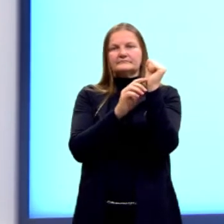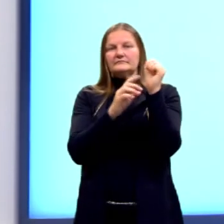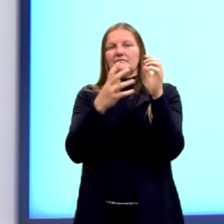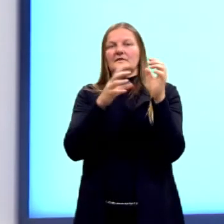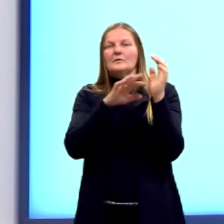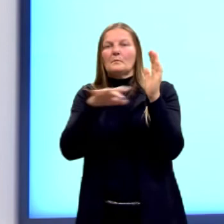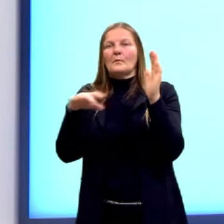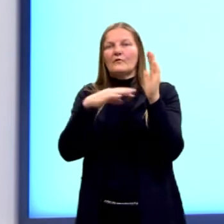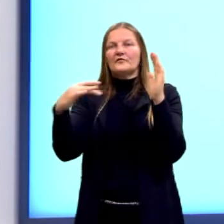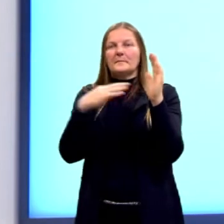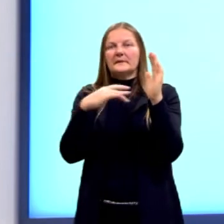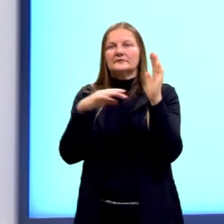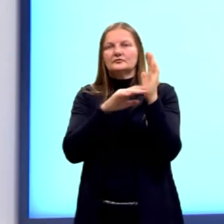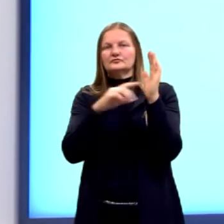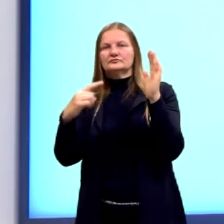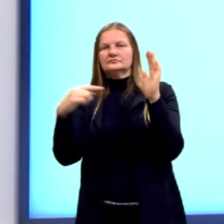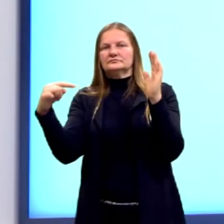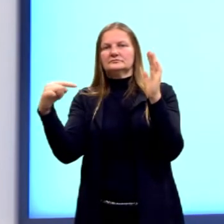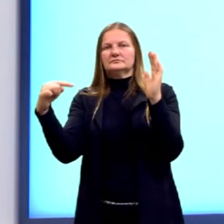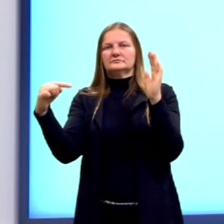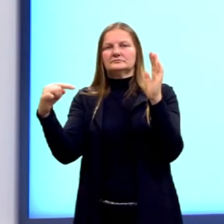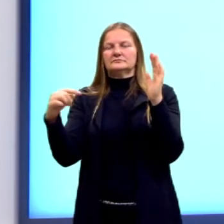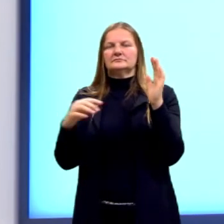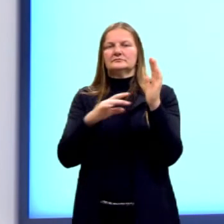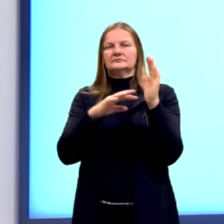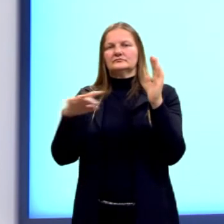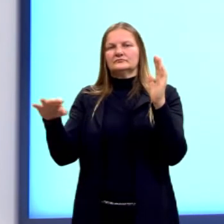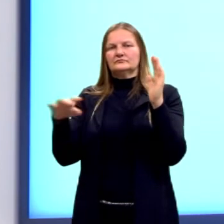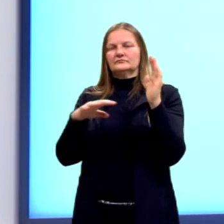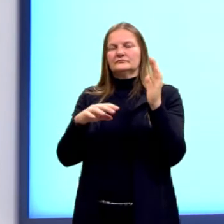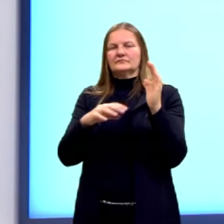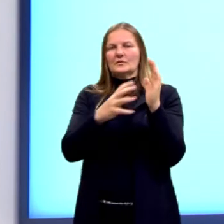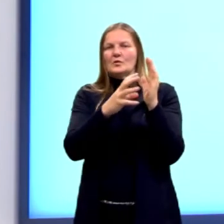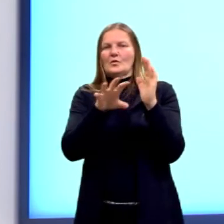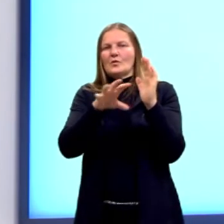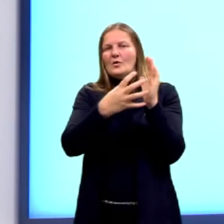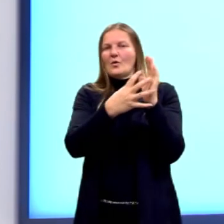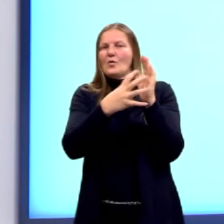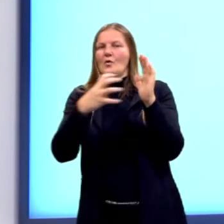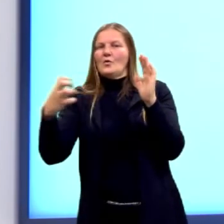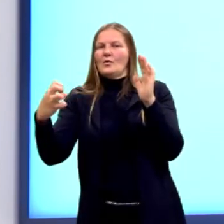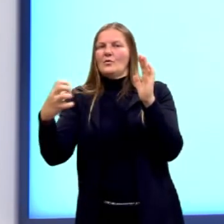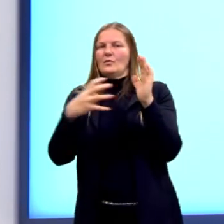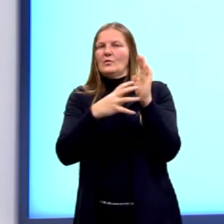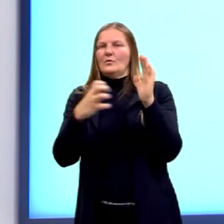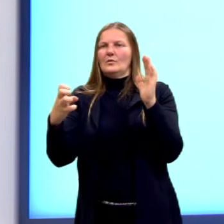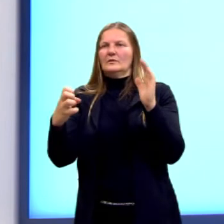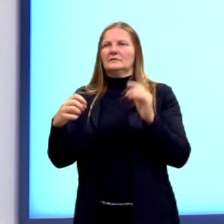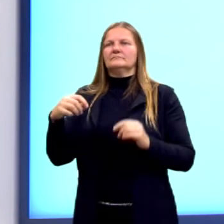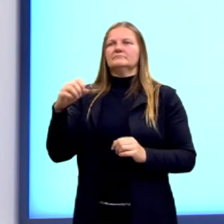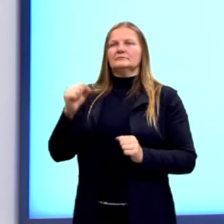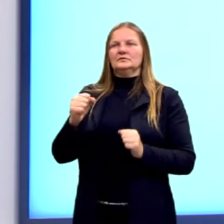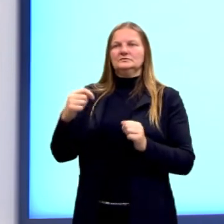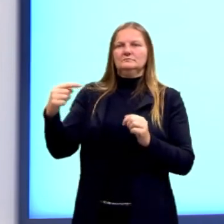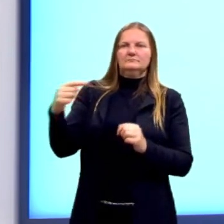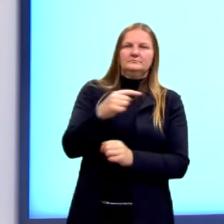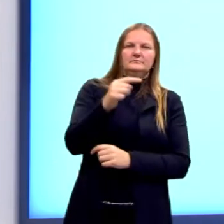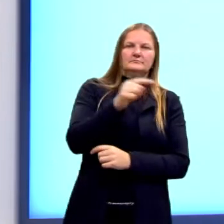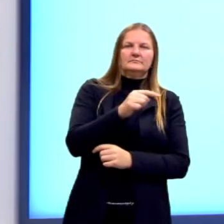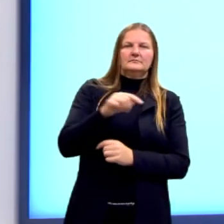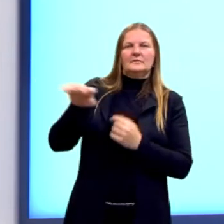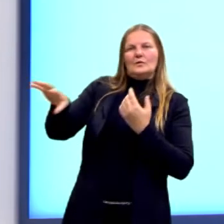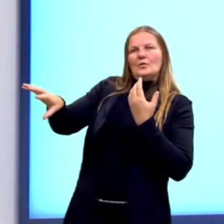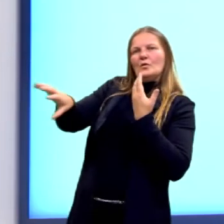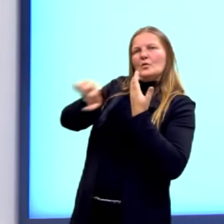motivo né ela quer se aproximar do negativo tá e a gente poderia fazer o desenho contrário as flechinhas desse lado mas